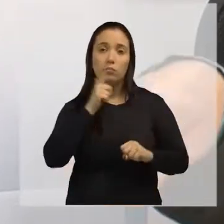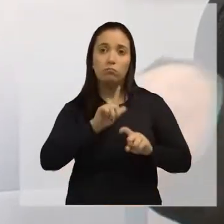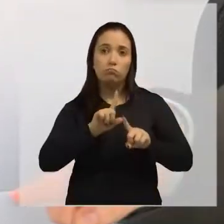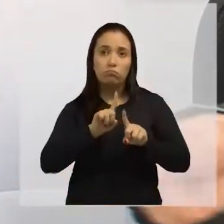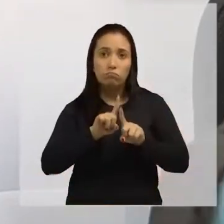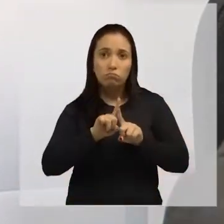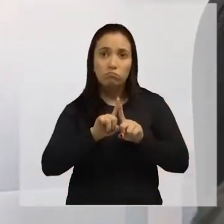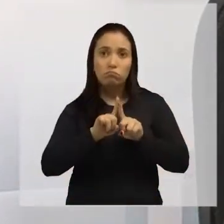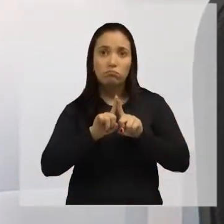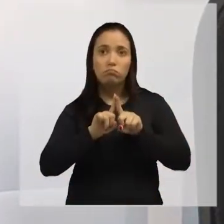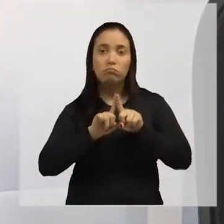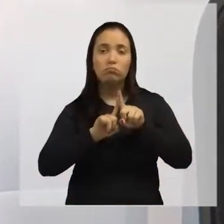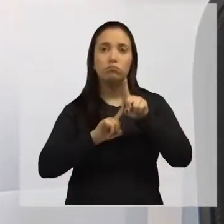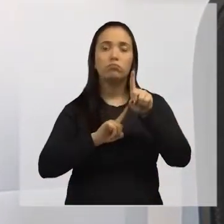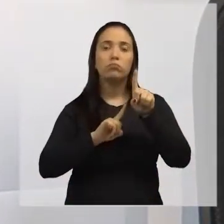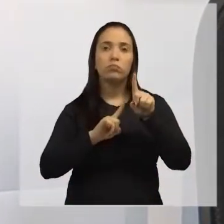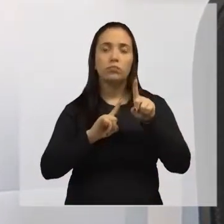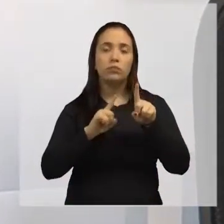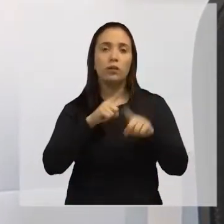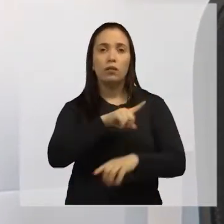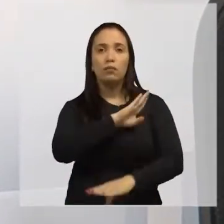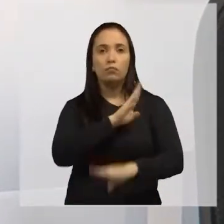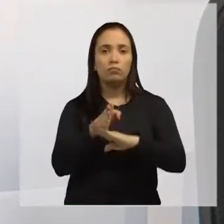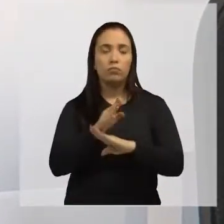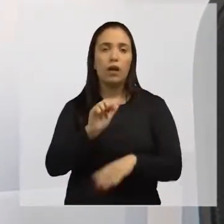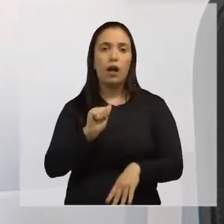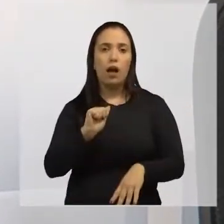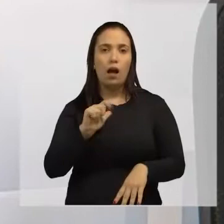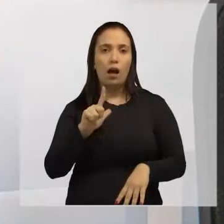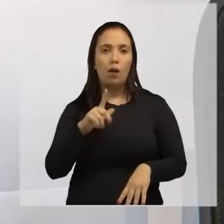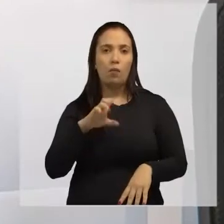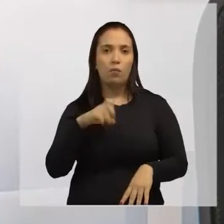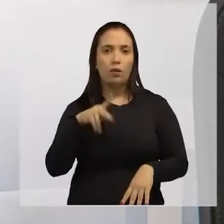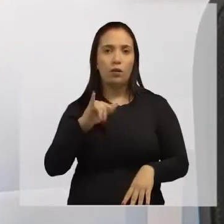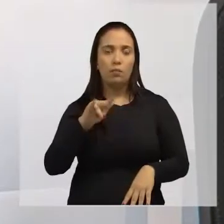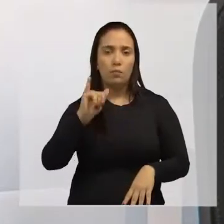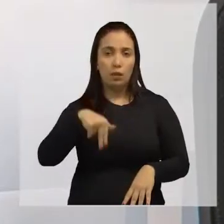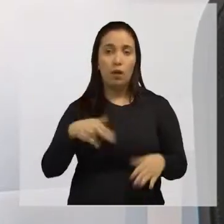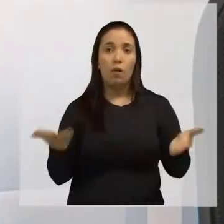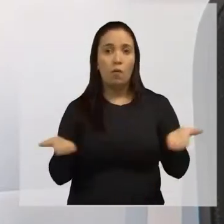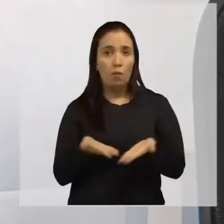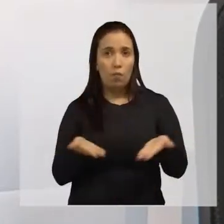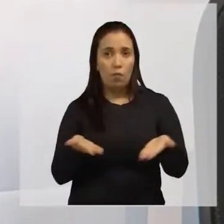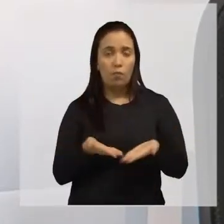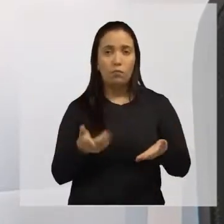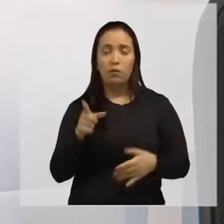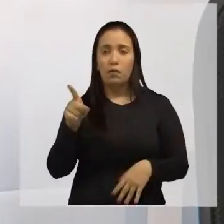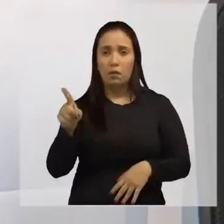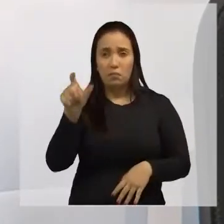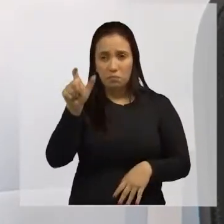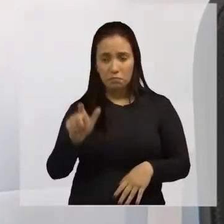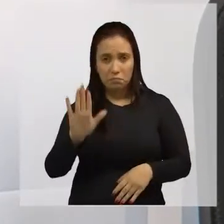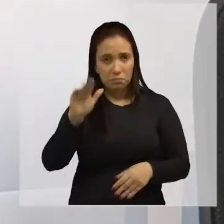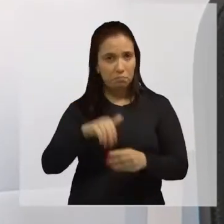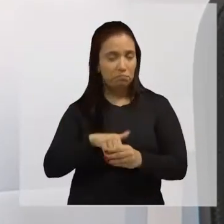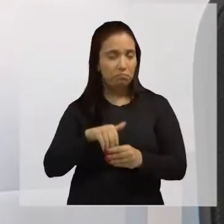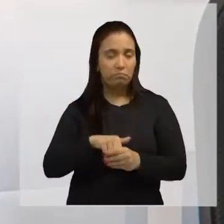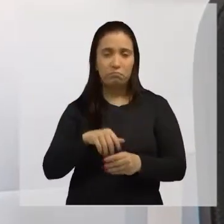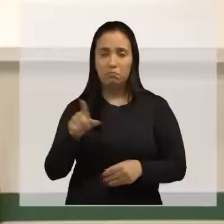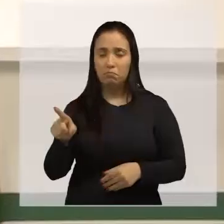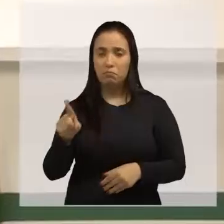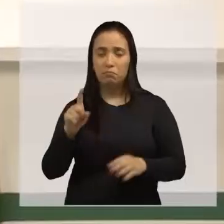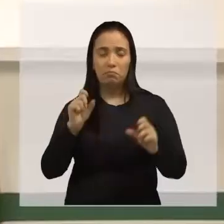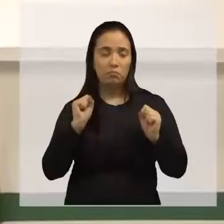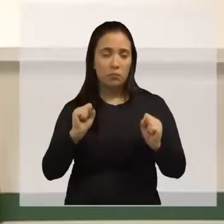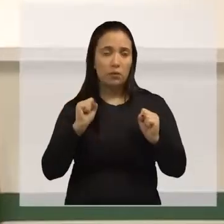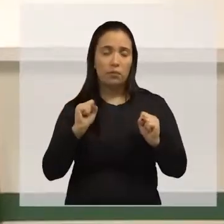mais do que o Geraldo Alckmin, que, na minha avaliação, hoje é uma candidatura natimorta.